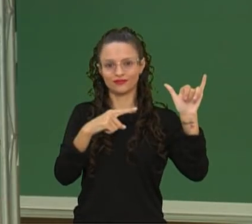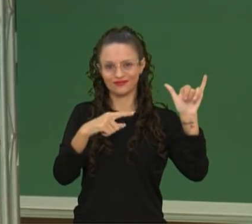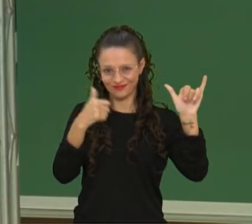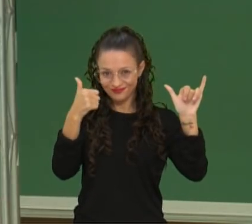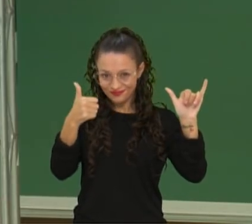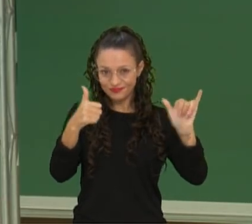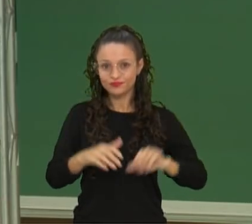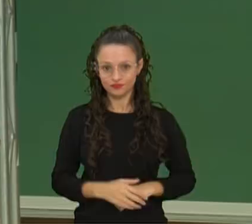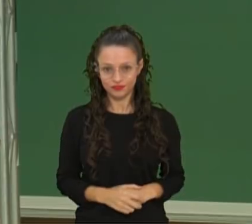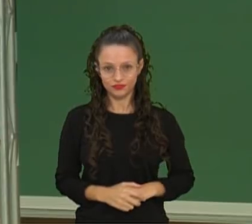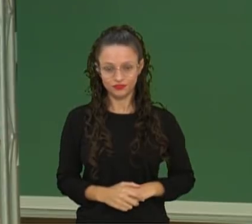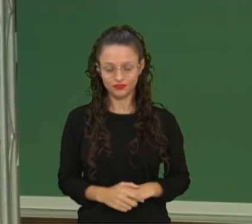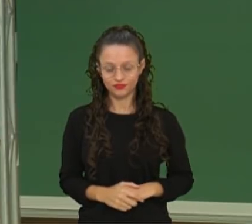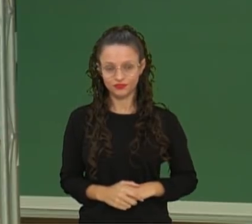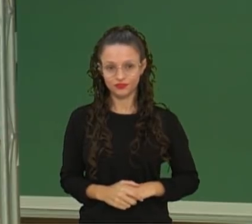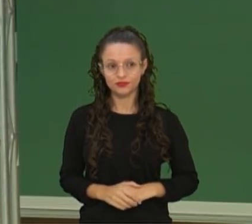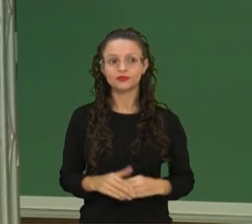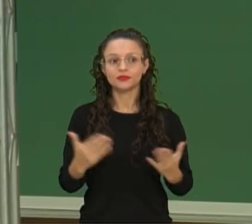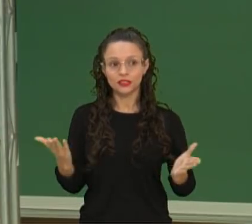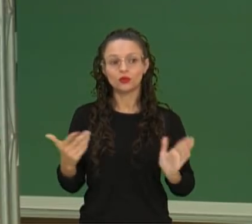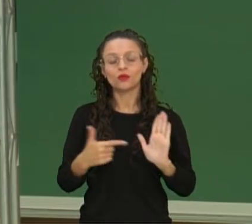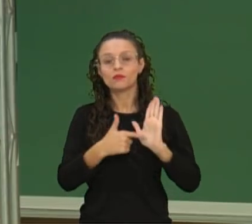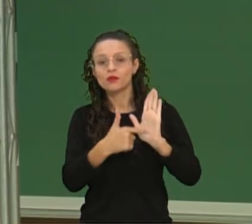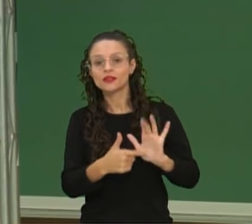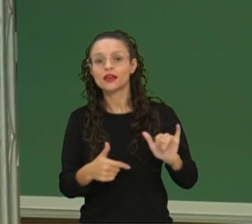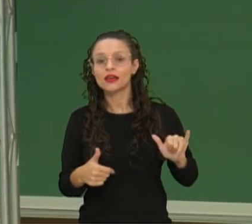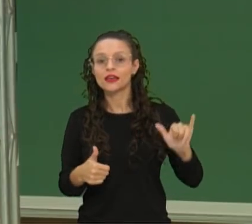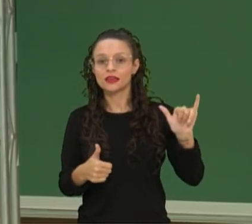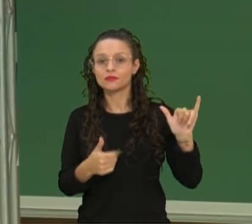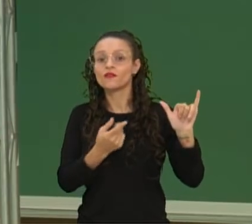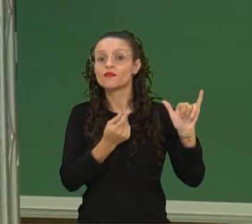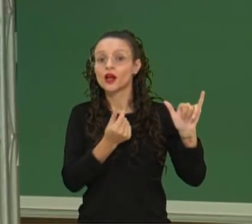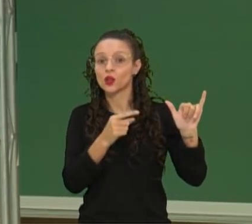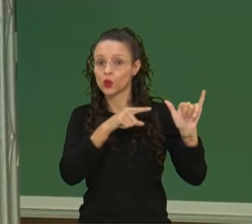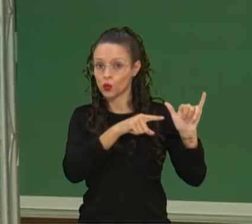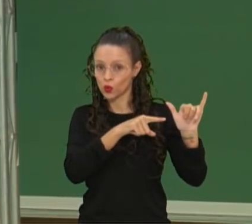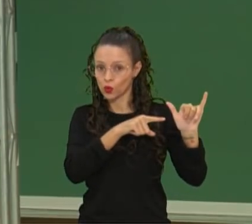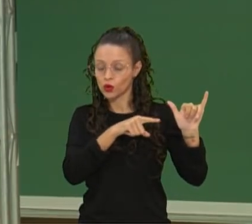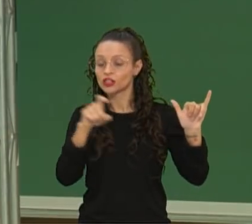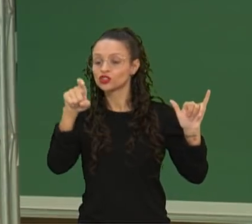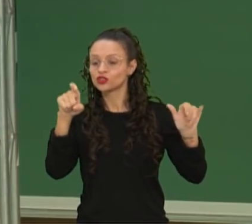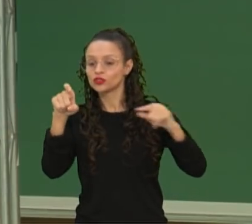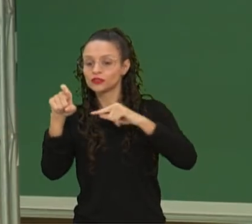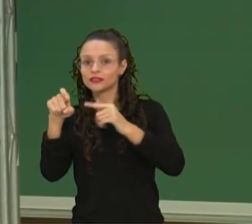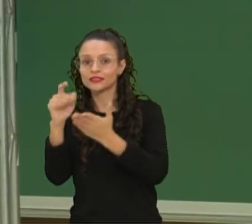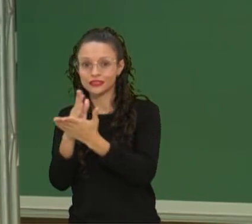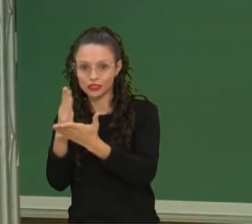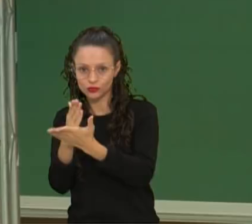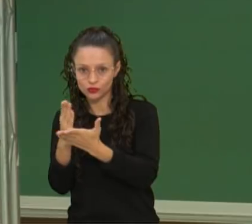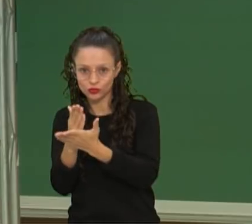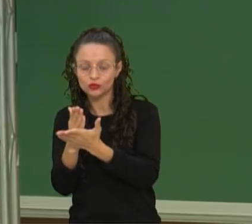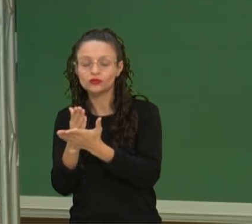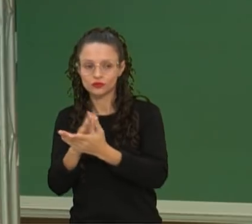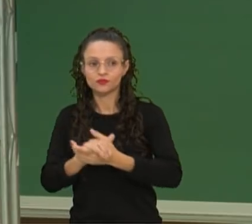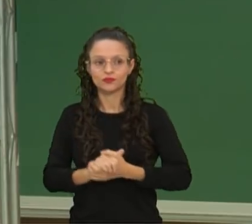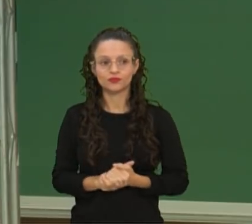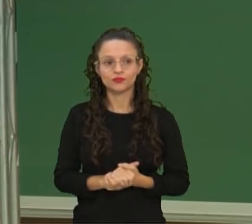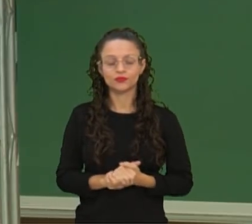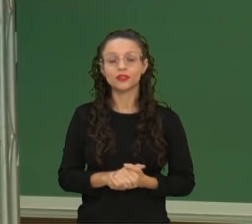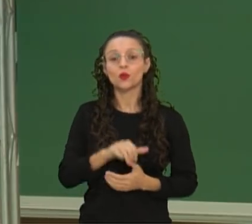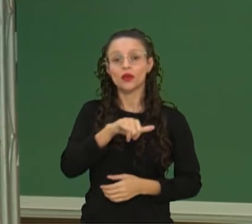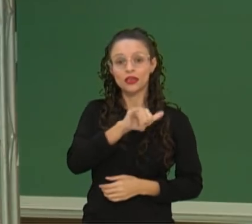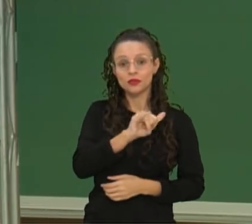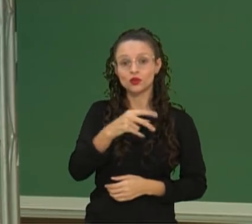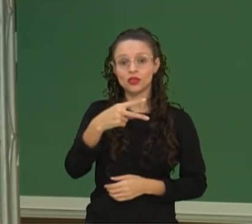beleza? Então está aqui, né, vai ser expresso por Y, o valor pago pelos livros que eu escolho, né? E aí eu tenho Y igual